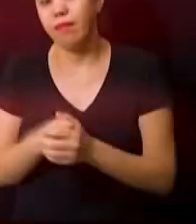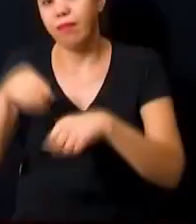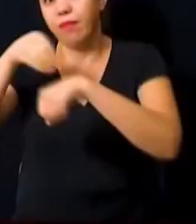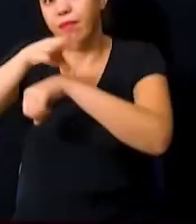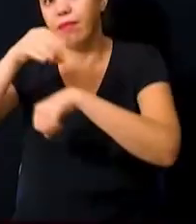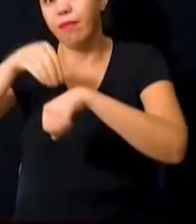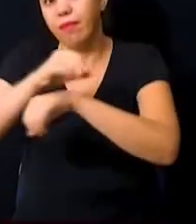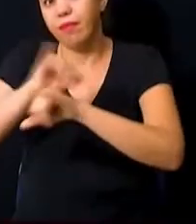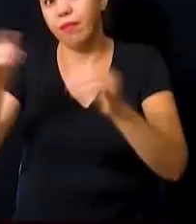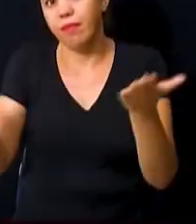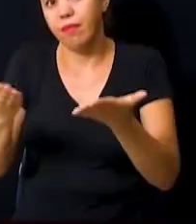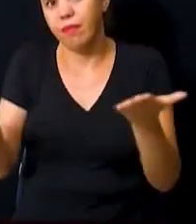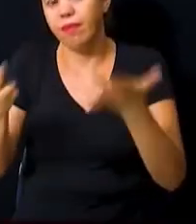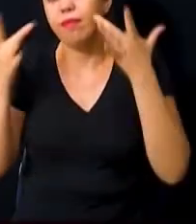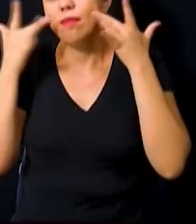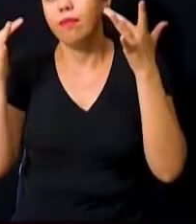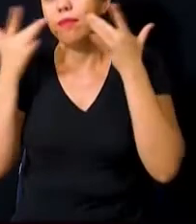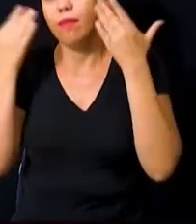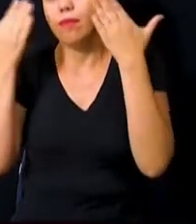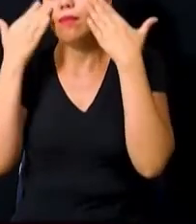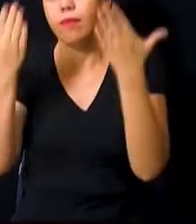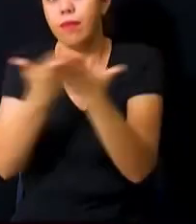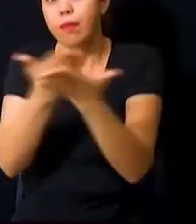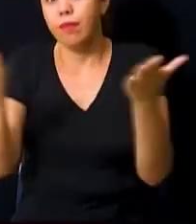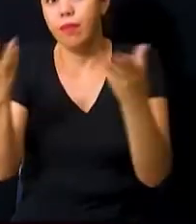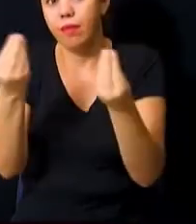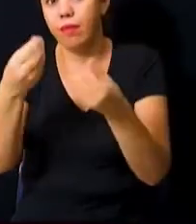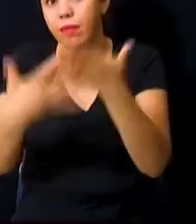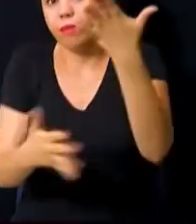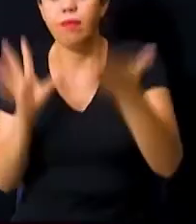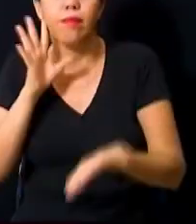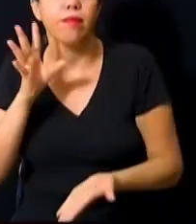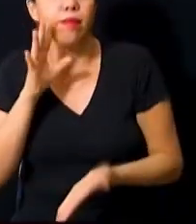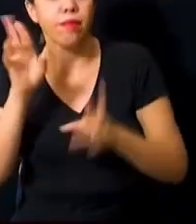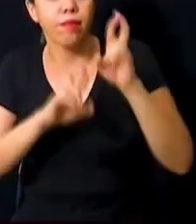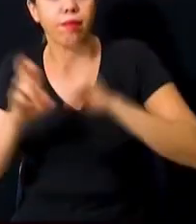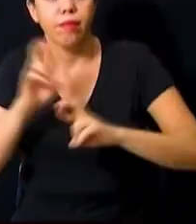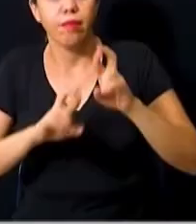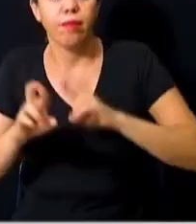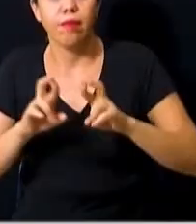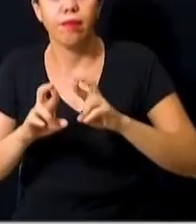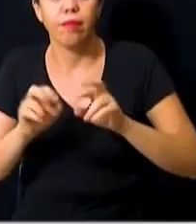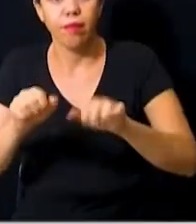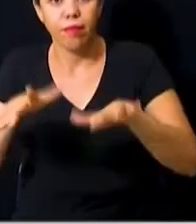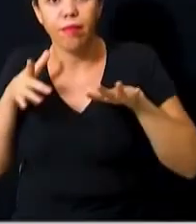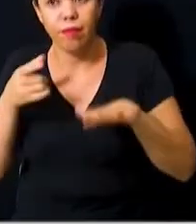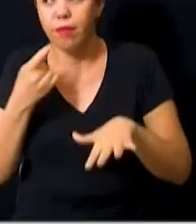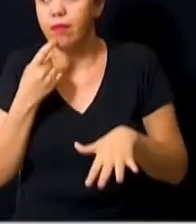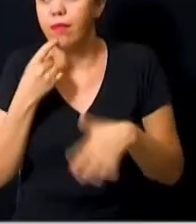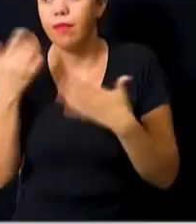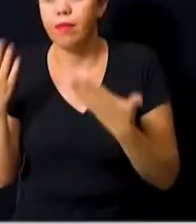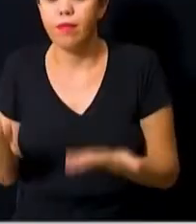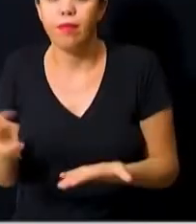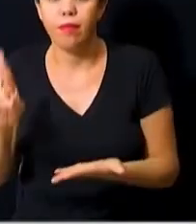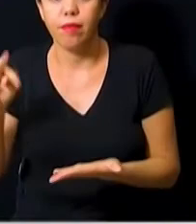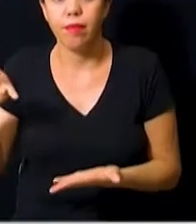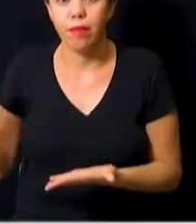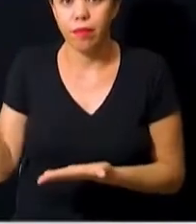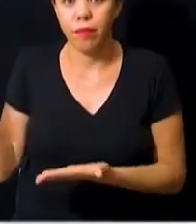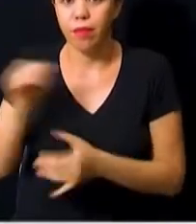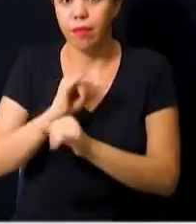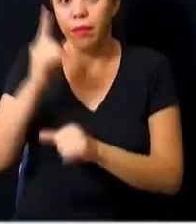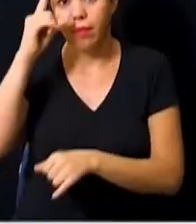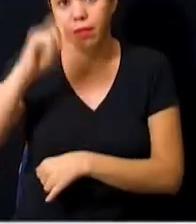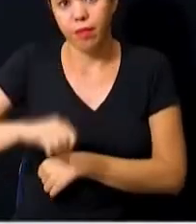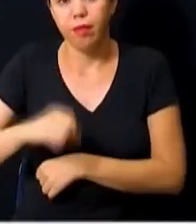As dicas agora são de teatro e exposição, porque tá cheio de coisa legal, confira. Meu povo lindo de Campinas, Renato Albani aqui